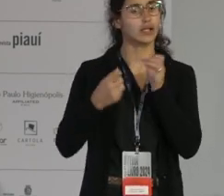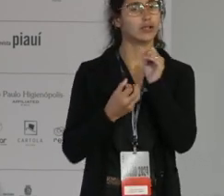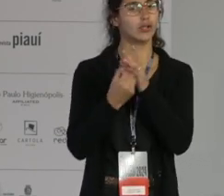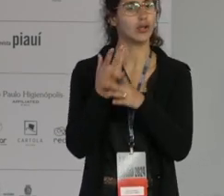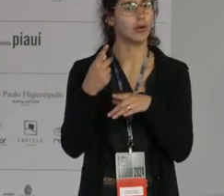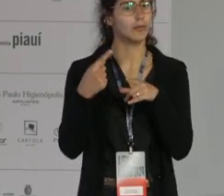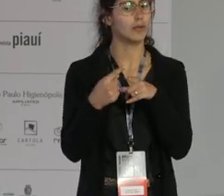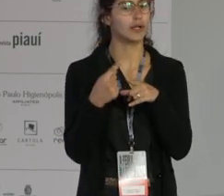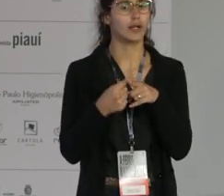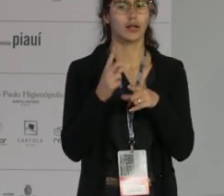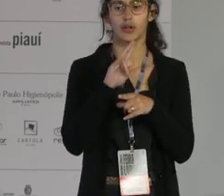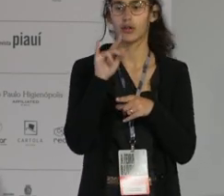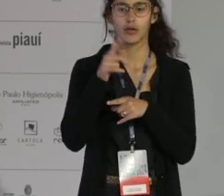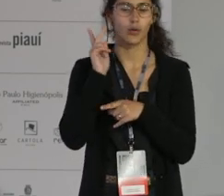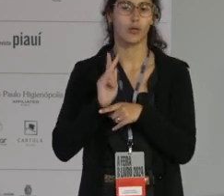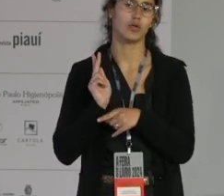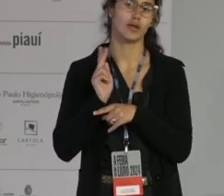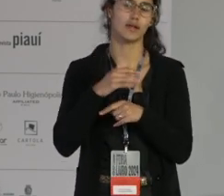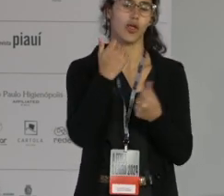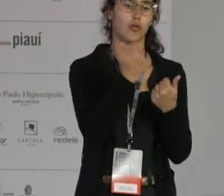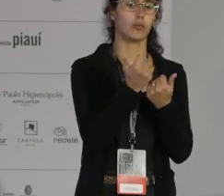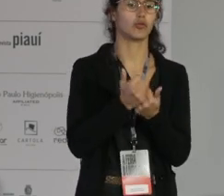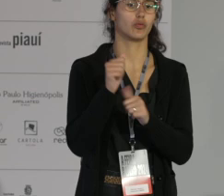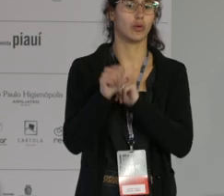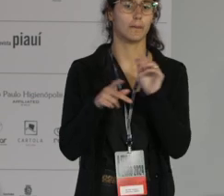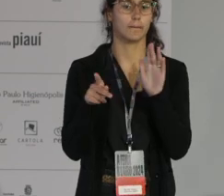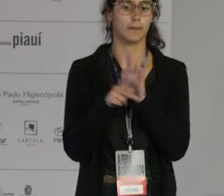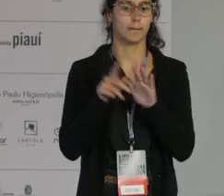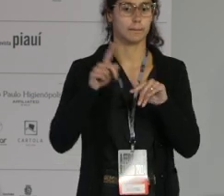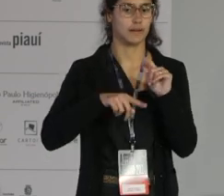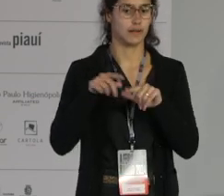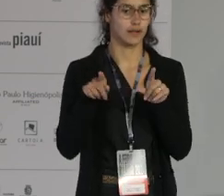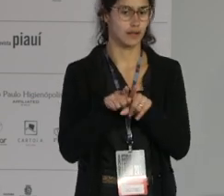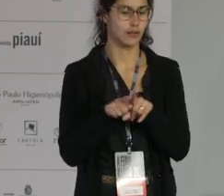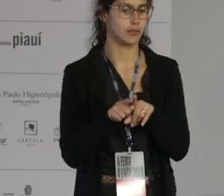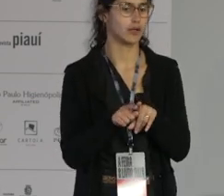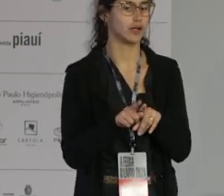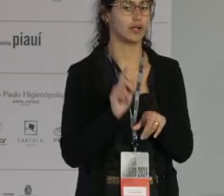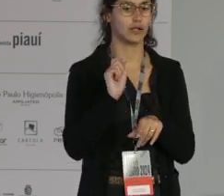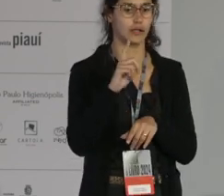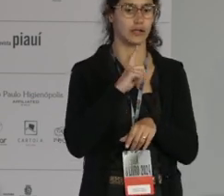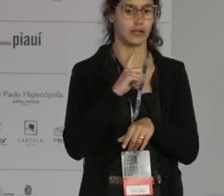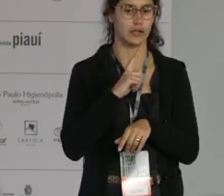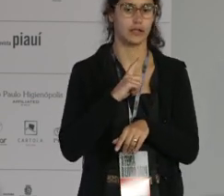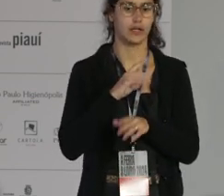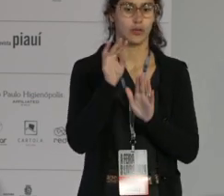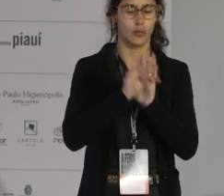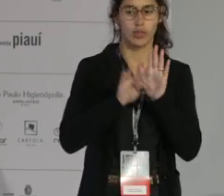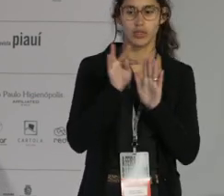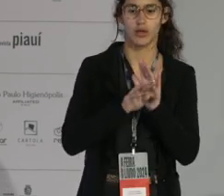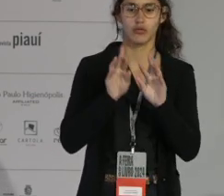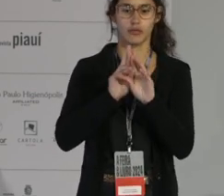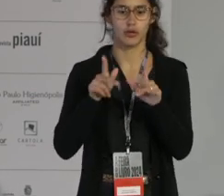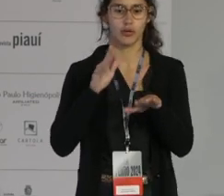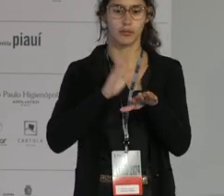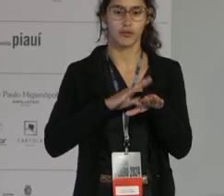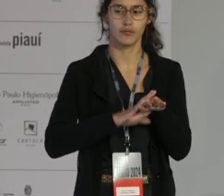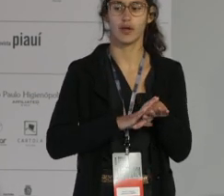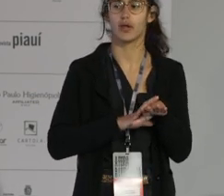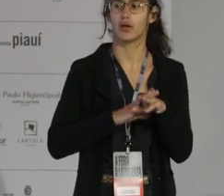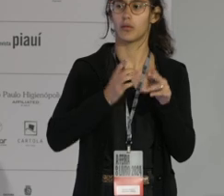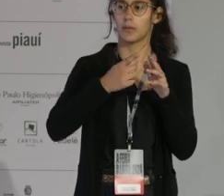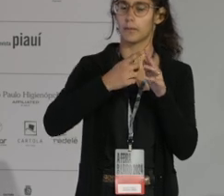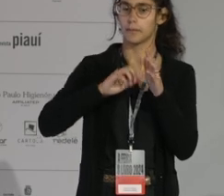assim, que não vai conseguir ser substituída por essas ferramentas, né? Assim, acho que existe um texto muito frio quando é feito por uma